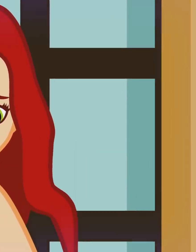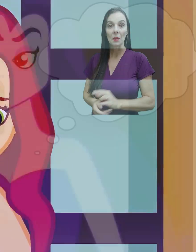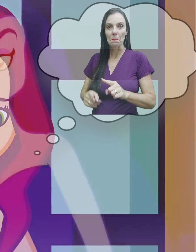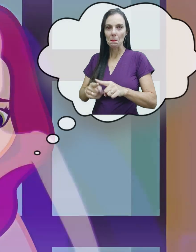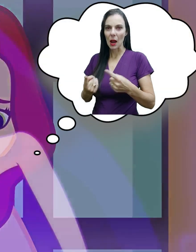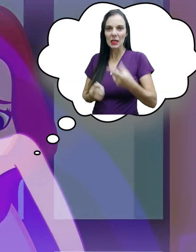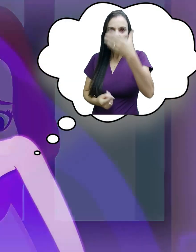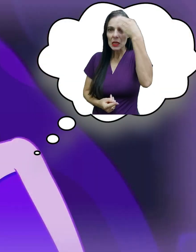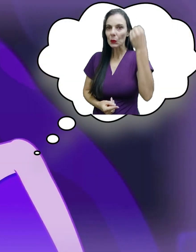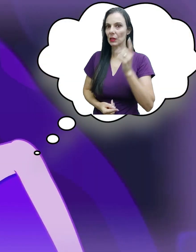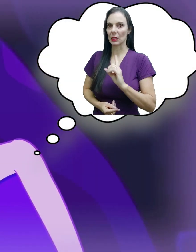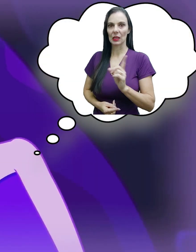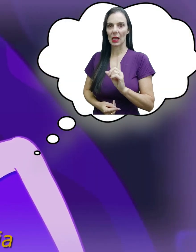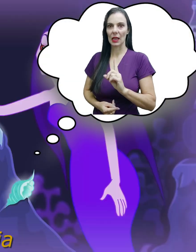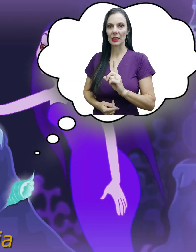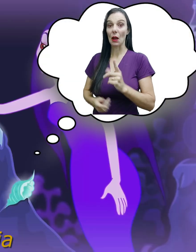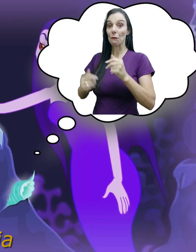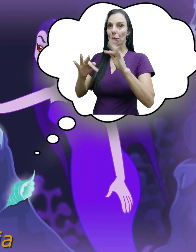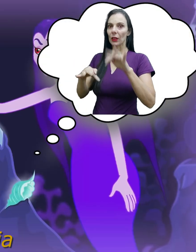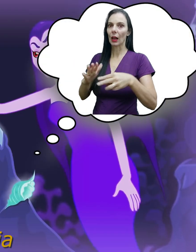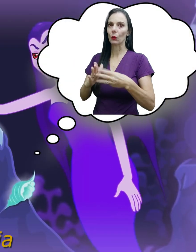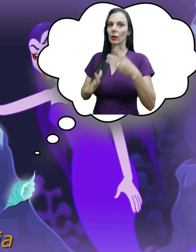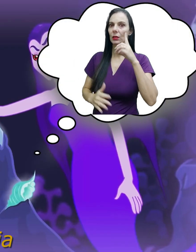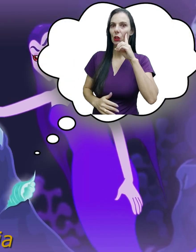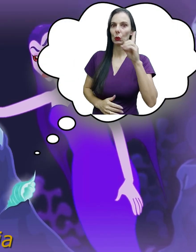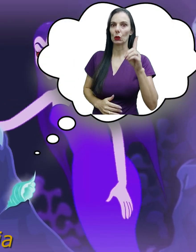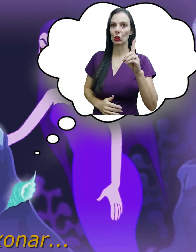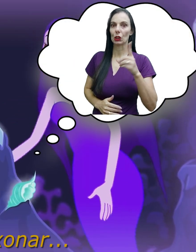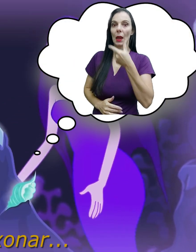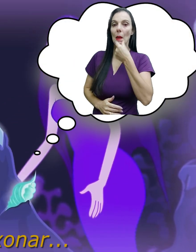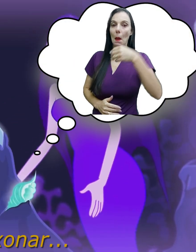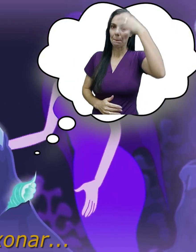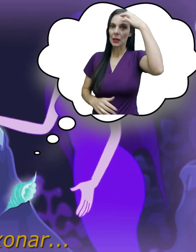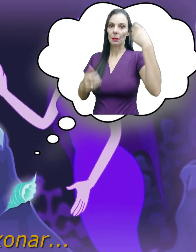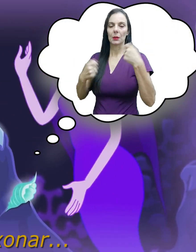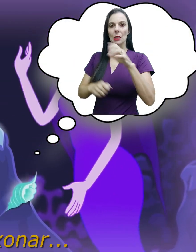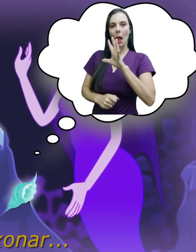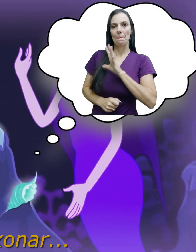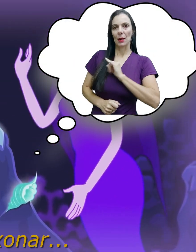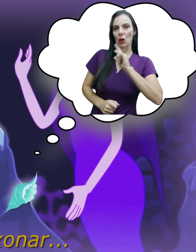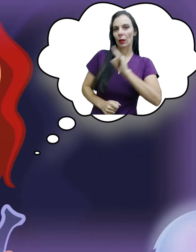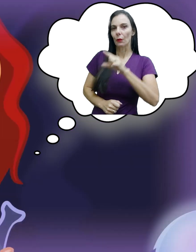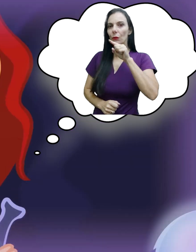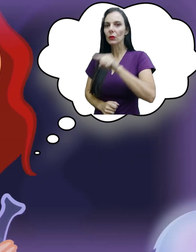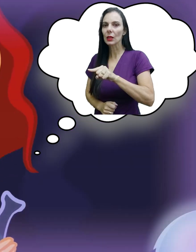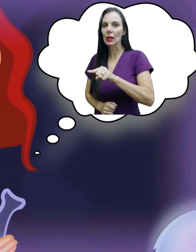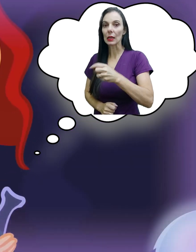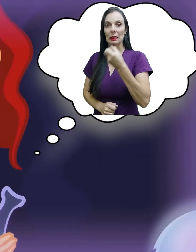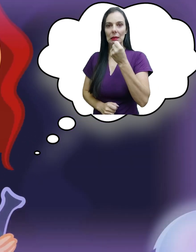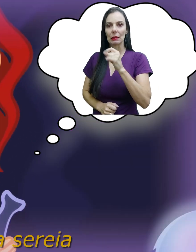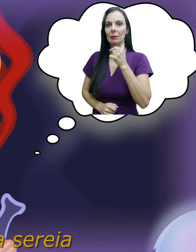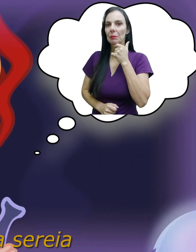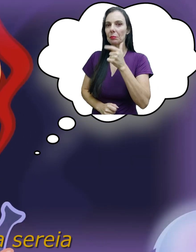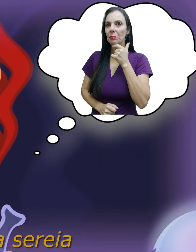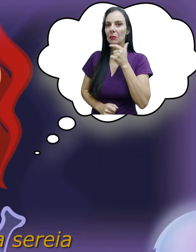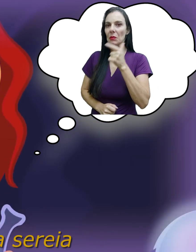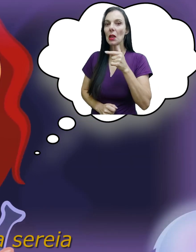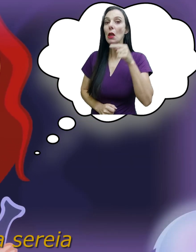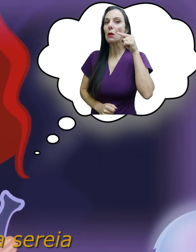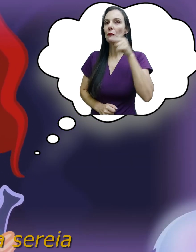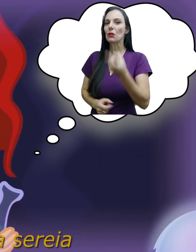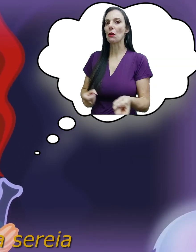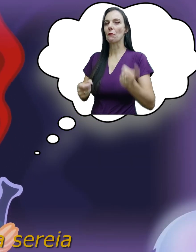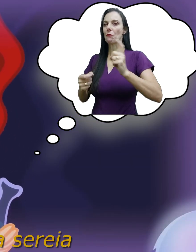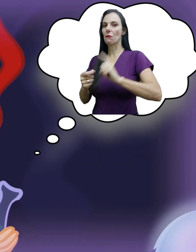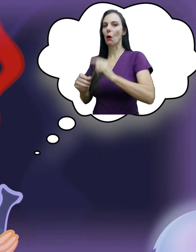bruxa. Não se esqueça! No final do terceiro dia, o príncipe vai se apaixonar. Caso contrário, você voltará a